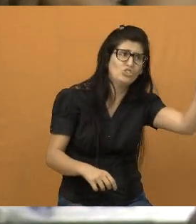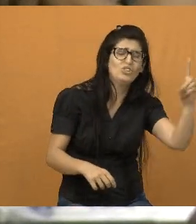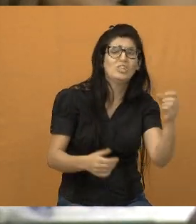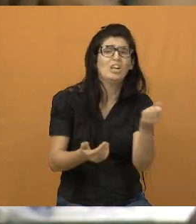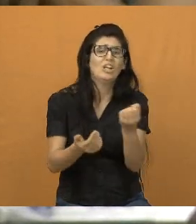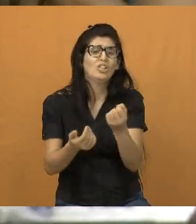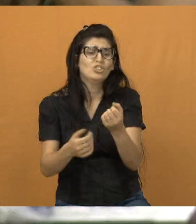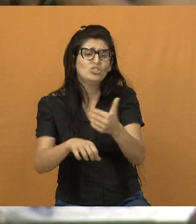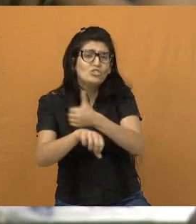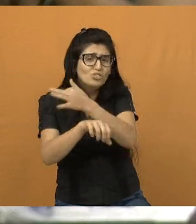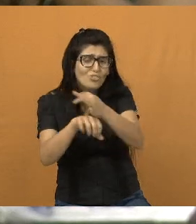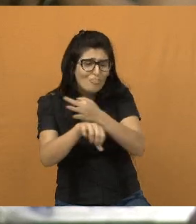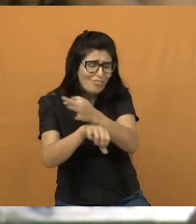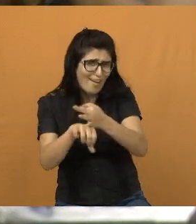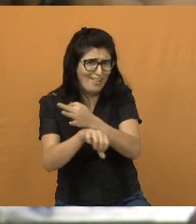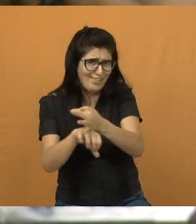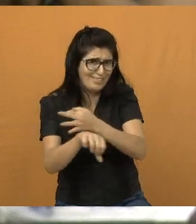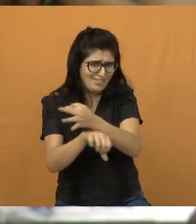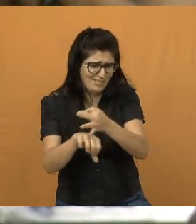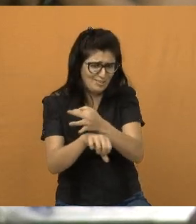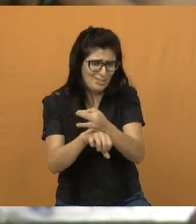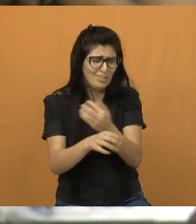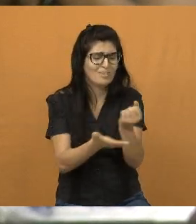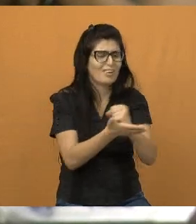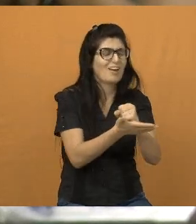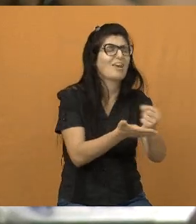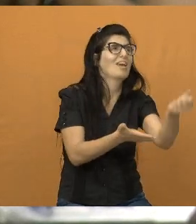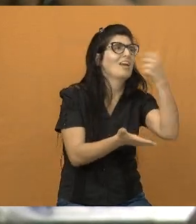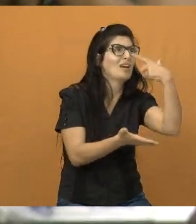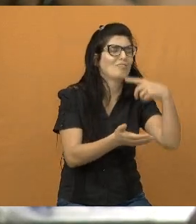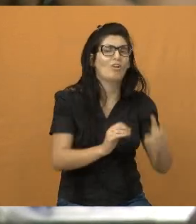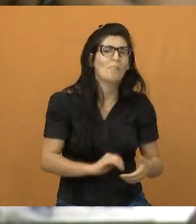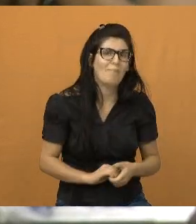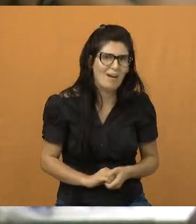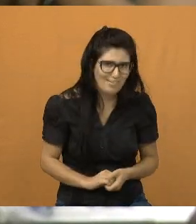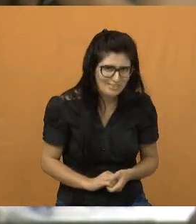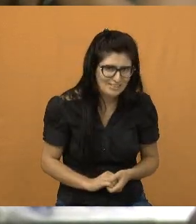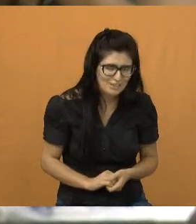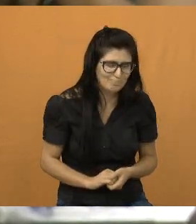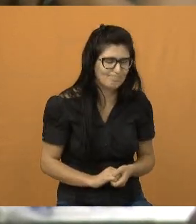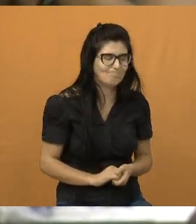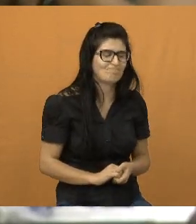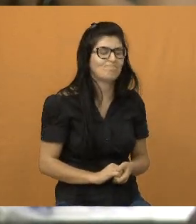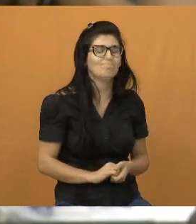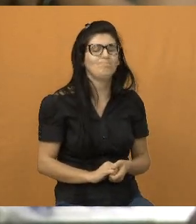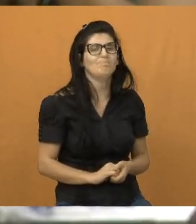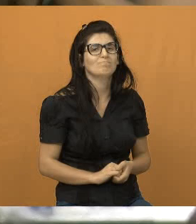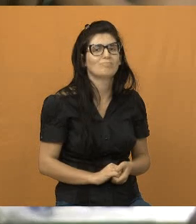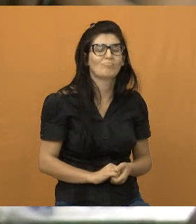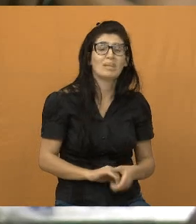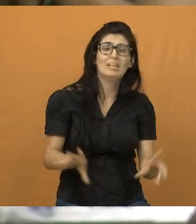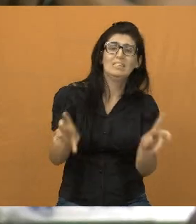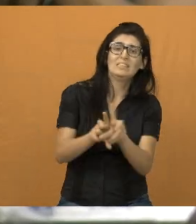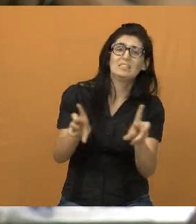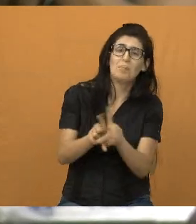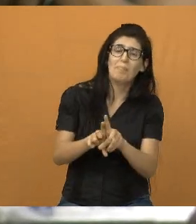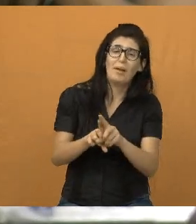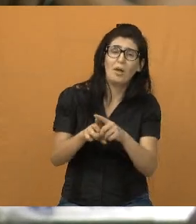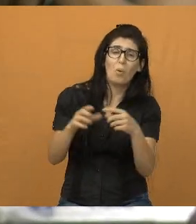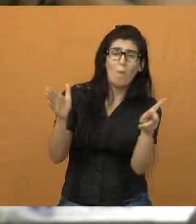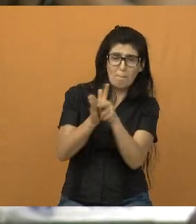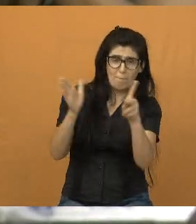indústrias farmacêuticas, né? Então, a gente trabalhou com estoque um pouco menor do que a gente fazia. Uma situação de uma